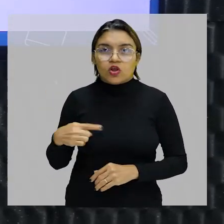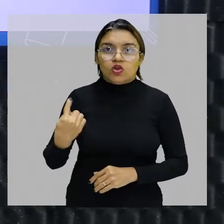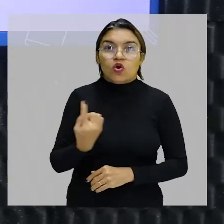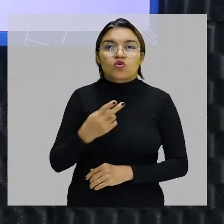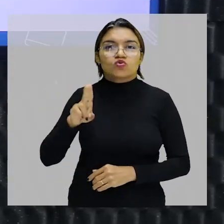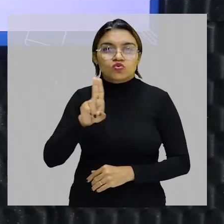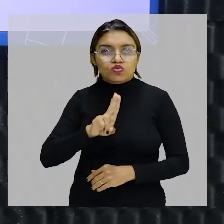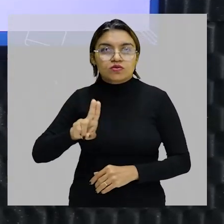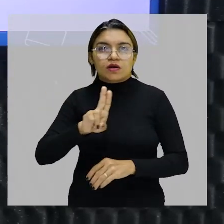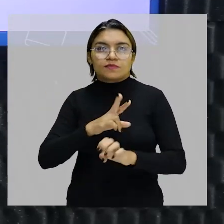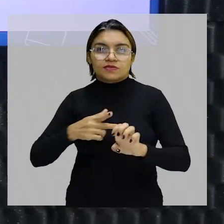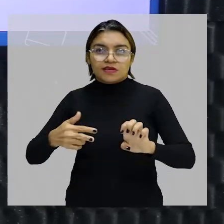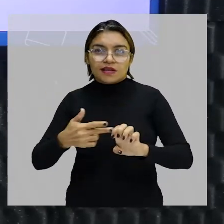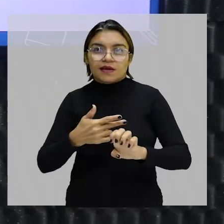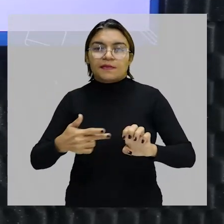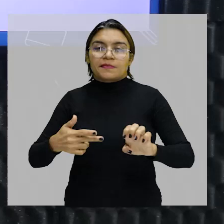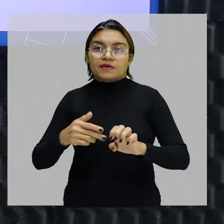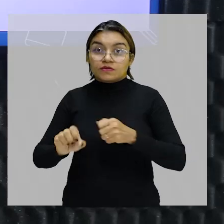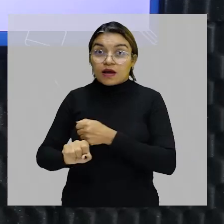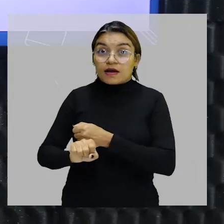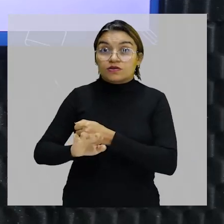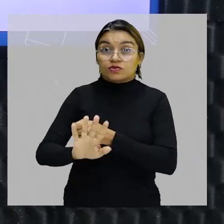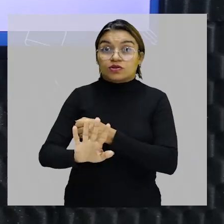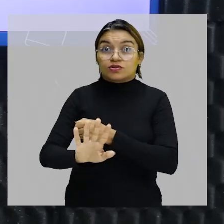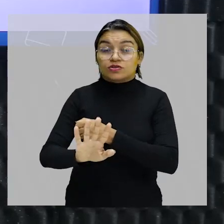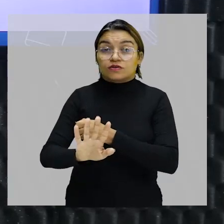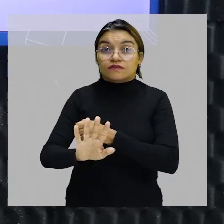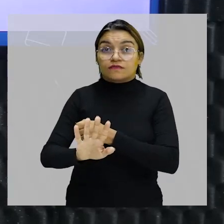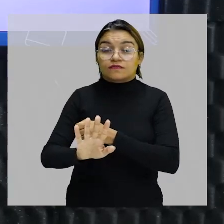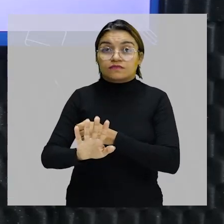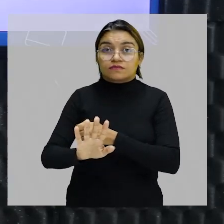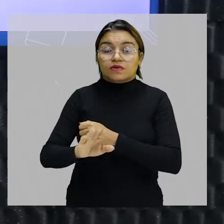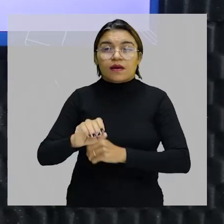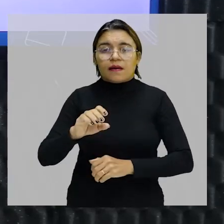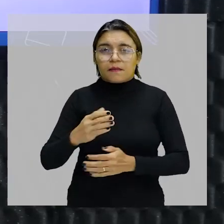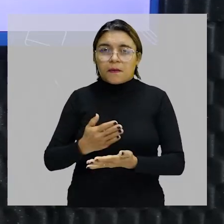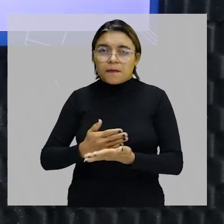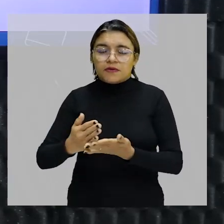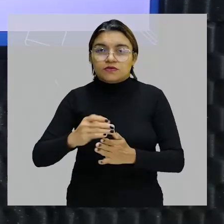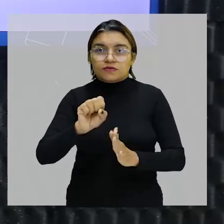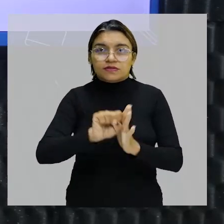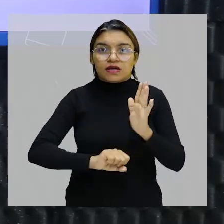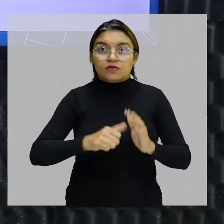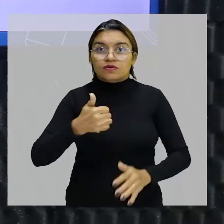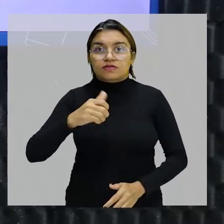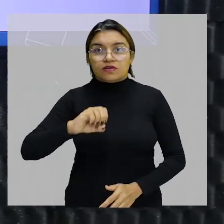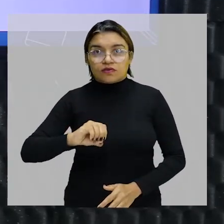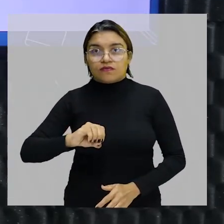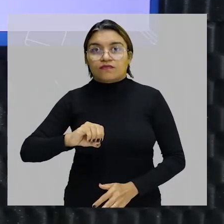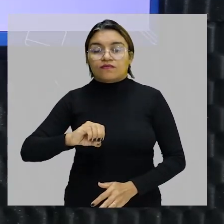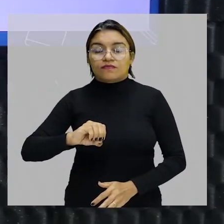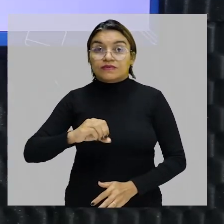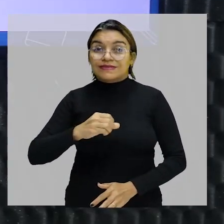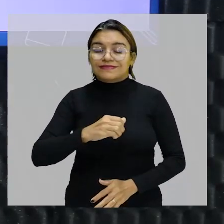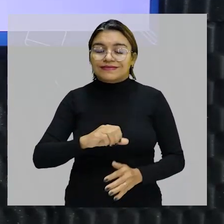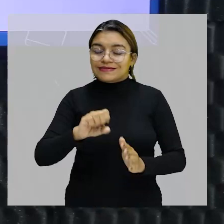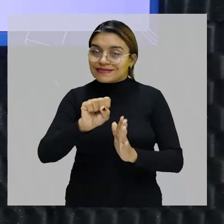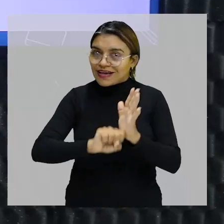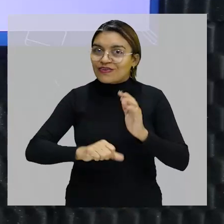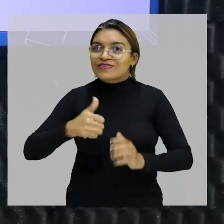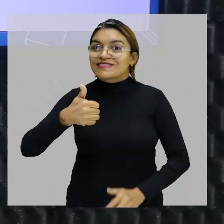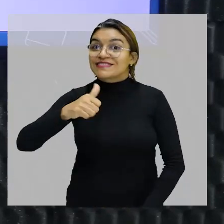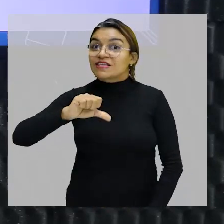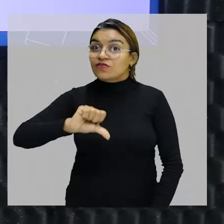elementos radioativos, certo? A partir do século XIX e não paramos até hoje. Então, até